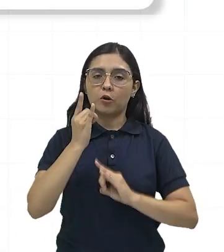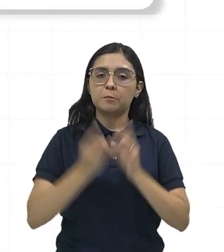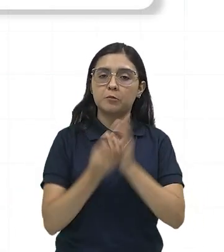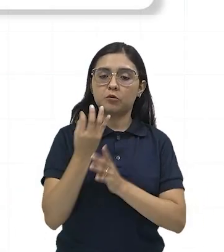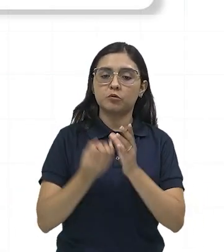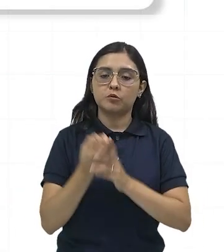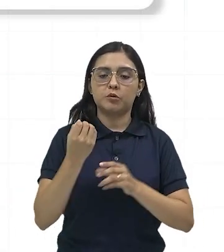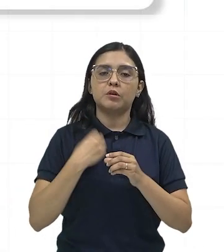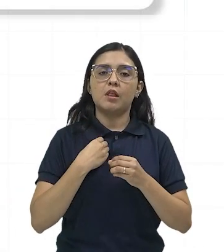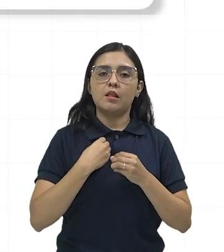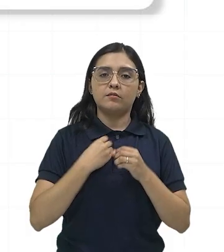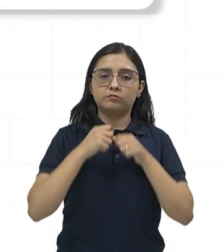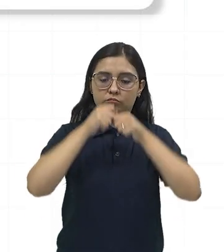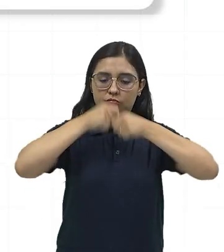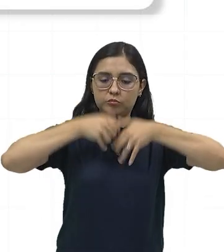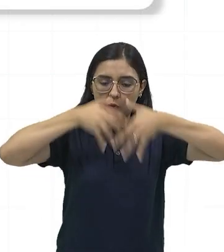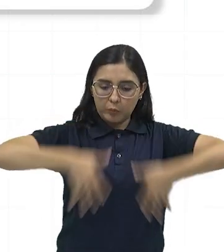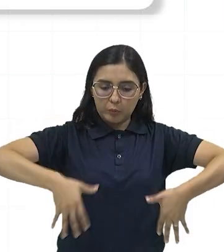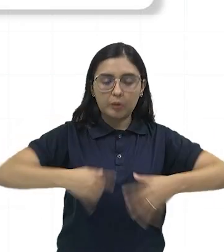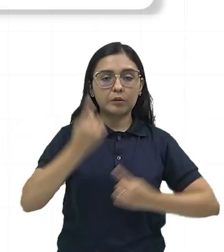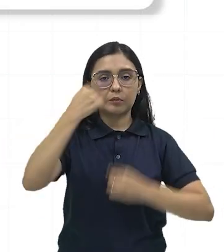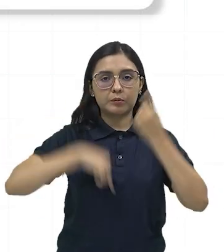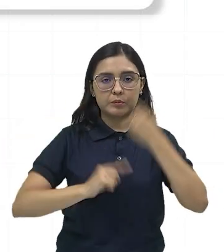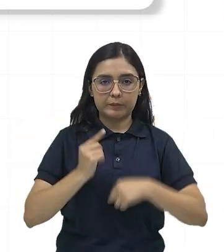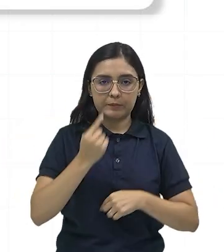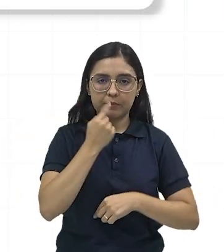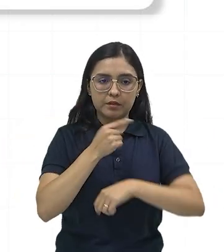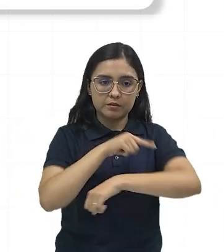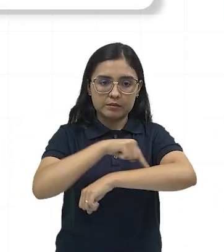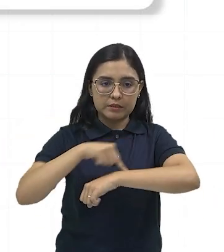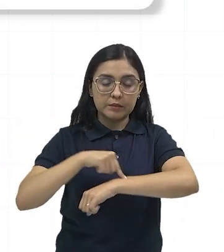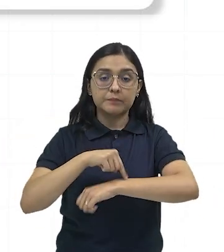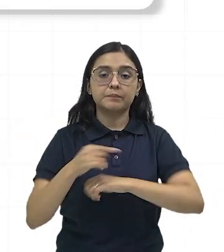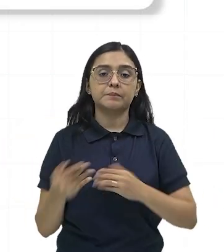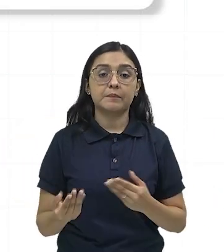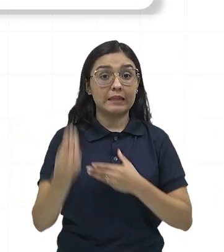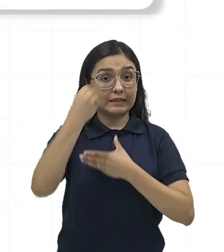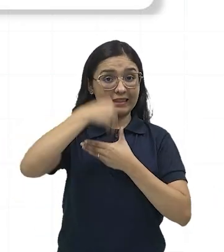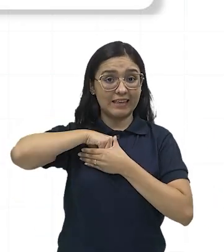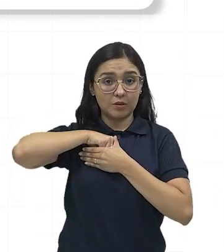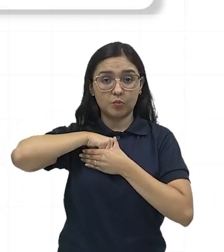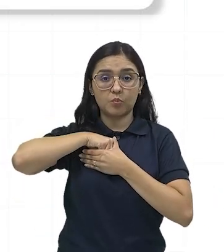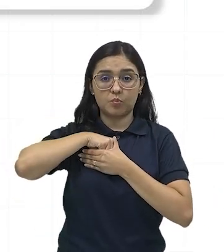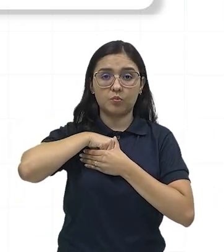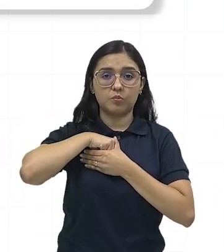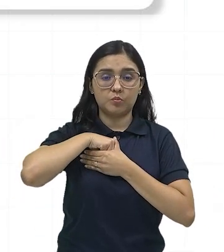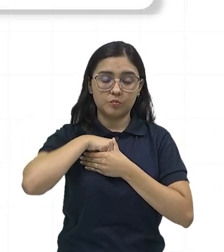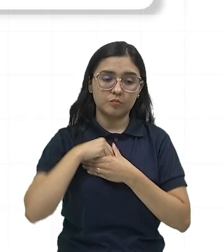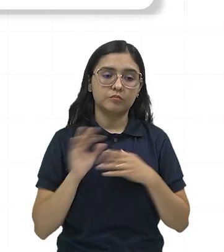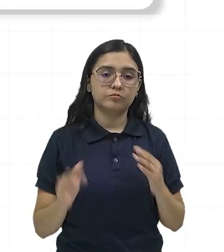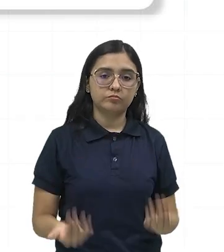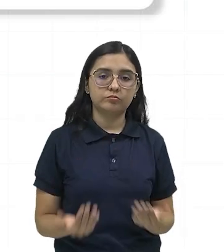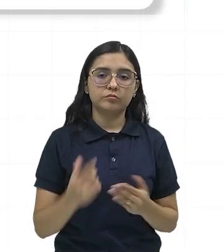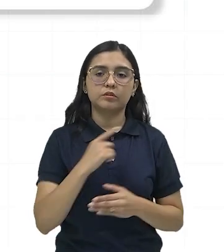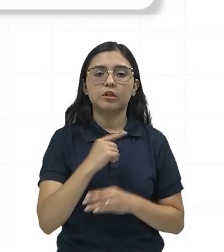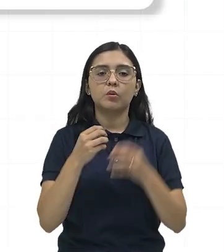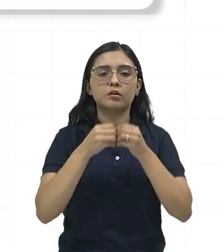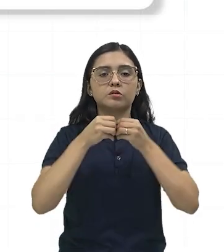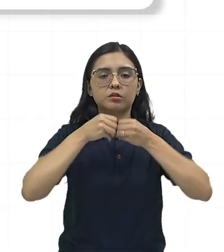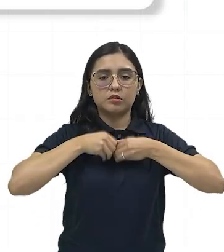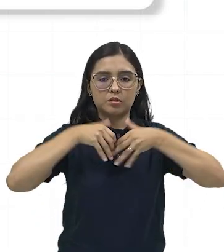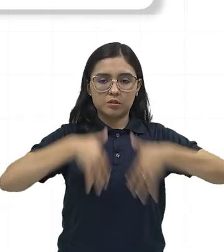diretamente na nossa corrente sanguínea, certo? Internamente, né? Então, essas